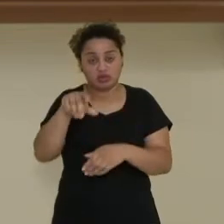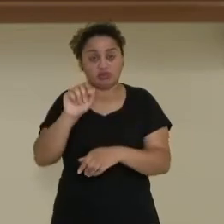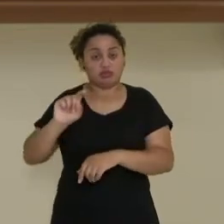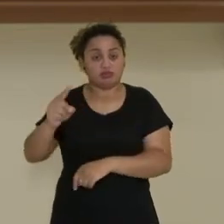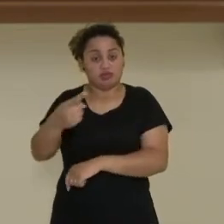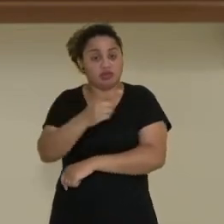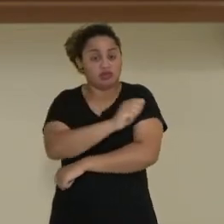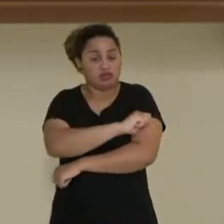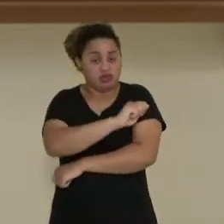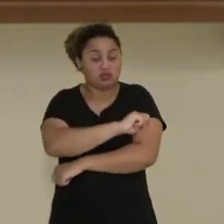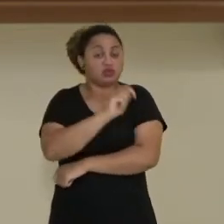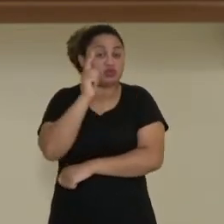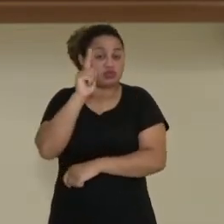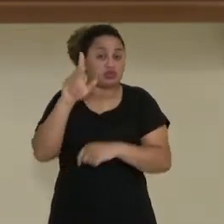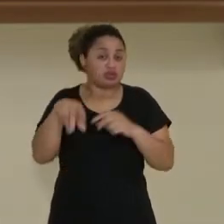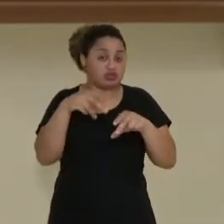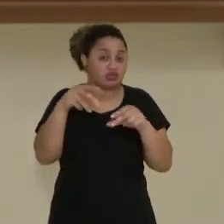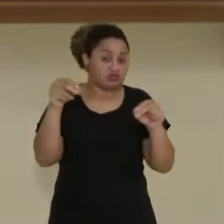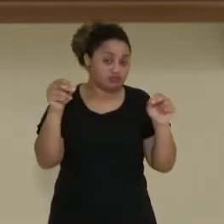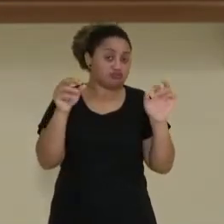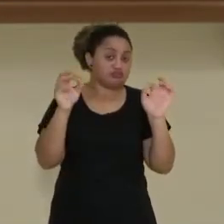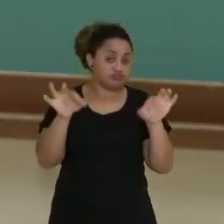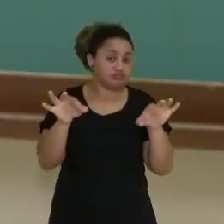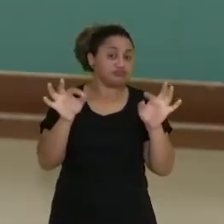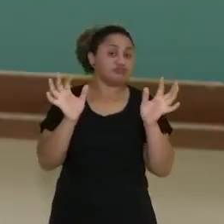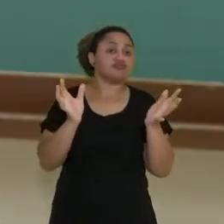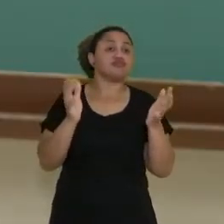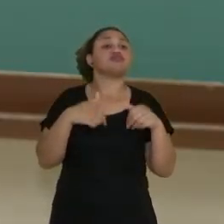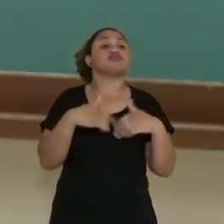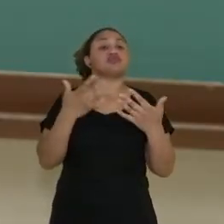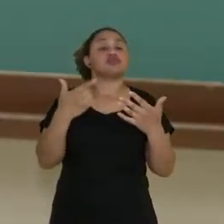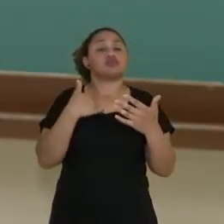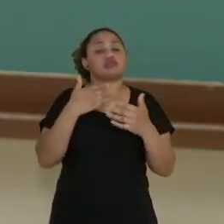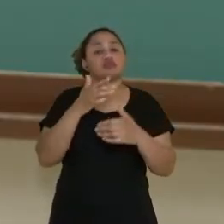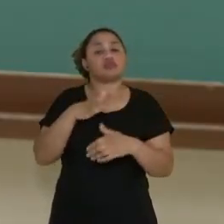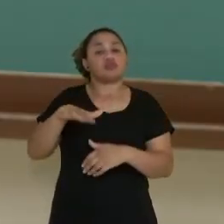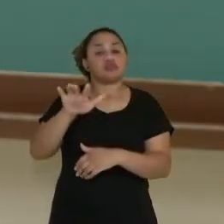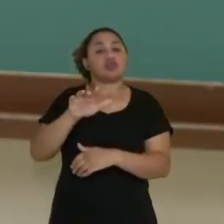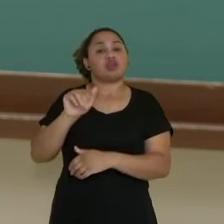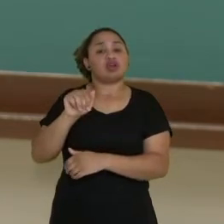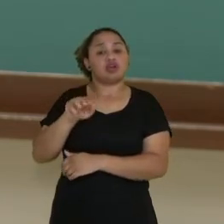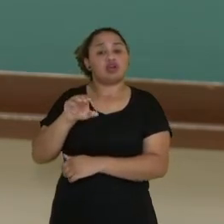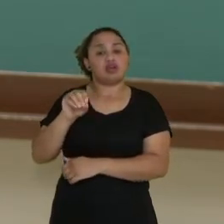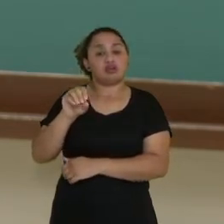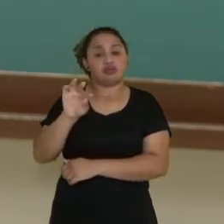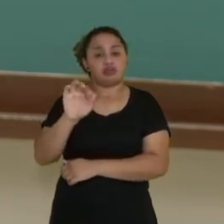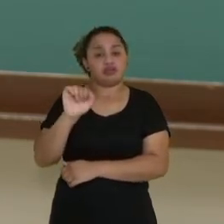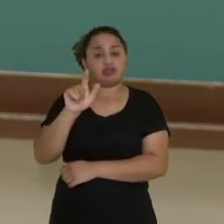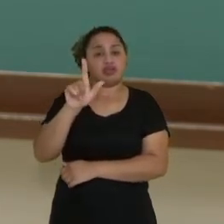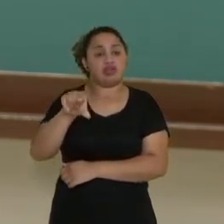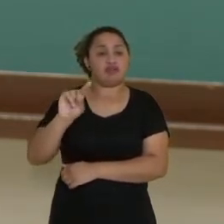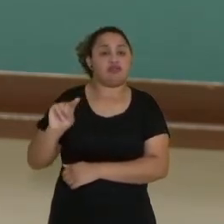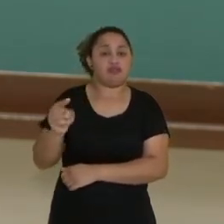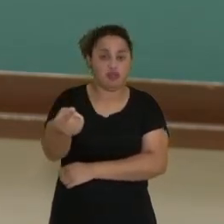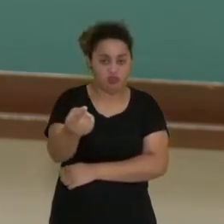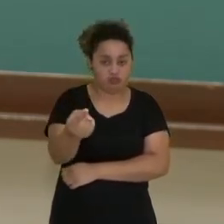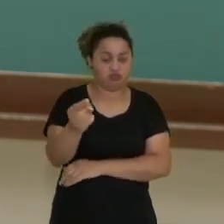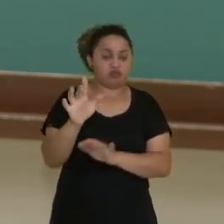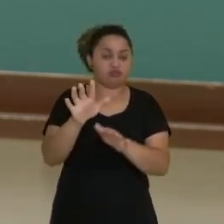poderia ser sorteado, ok? Então, o espaço amostral, no caso, é 1.000, tá? Então,